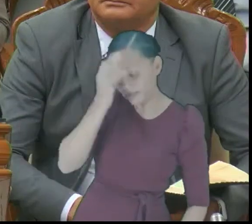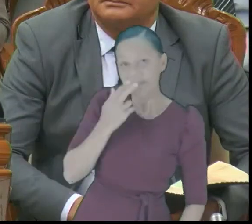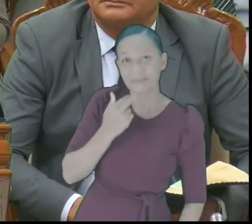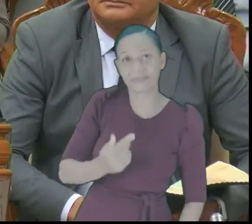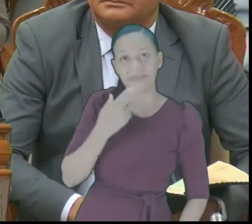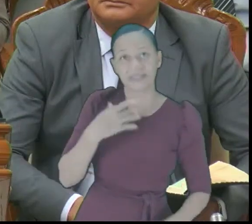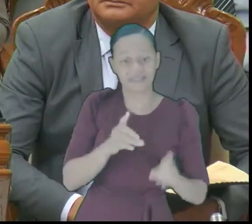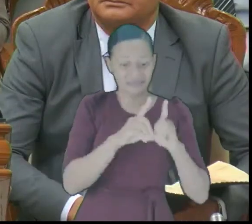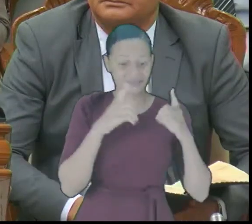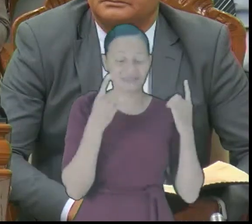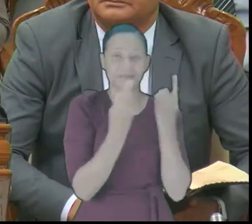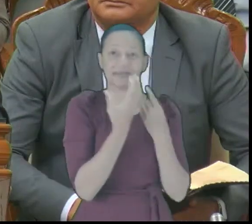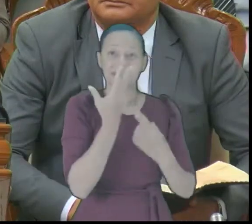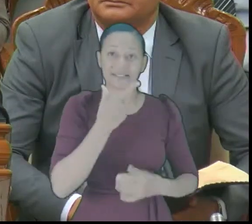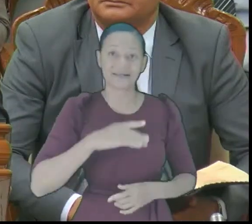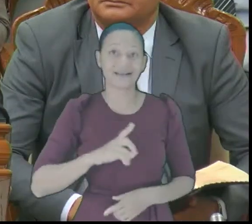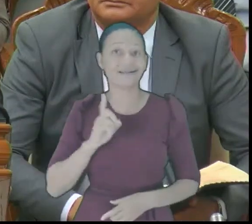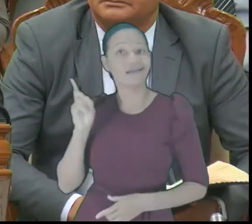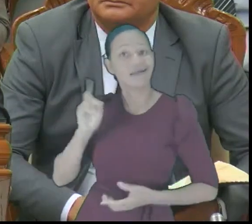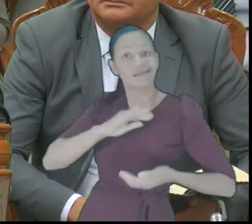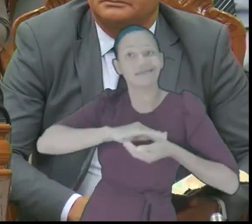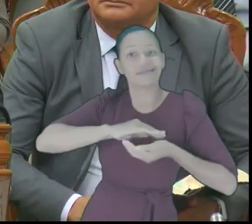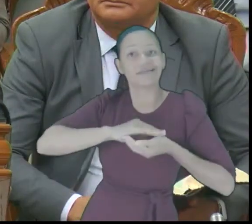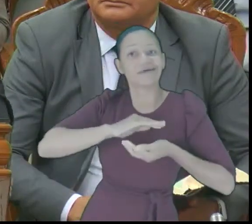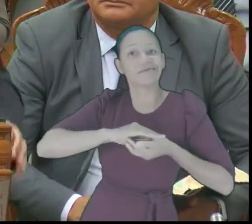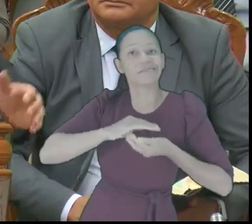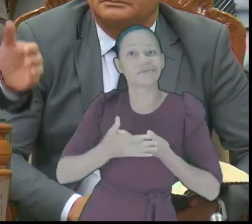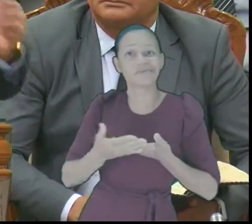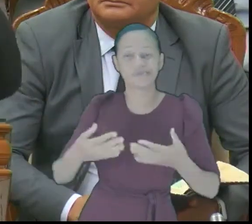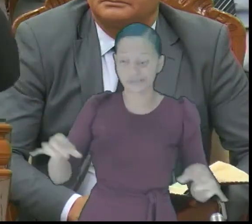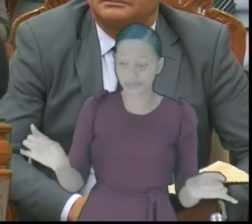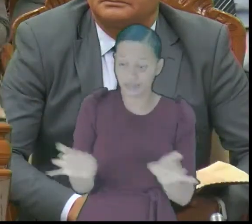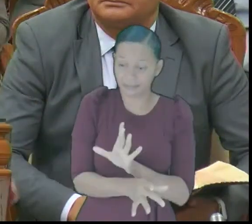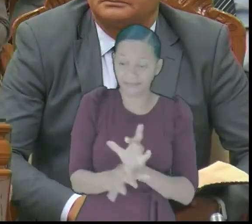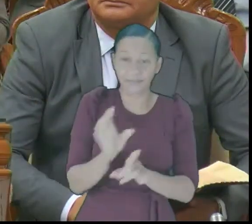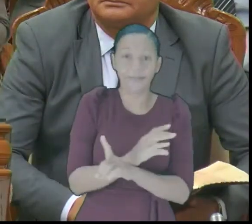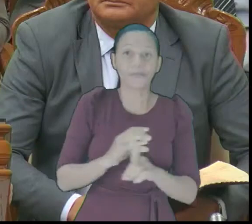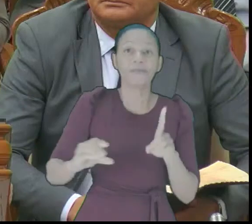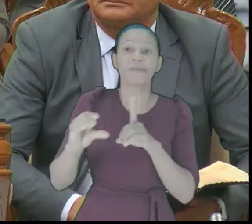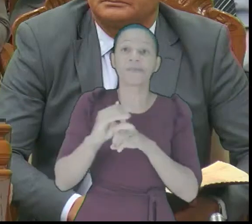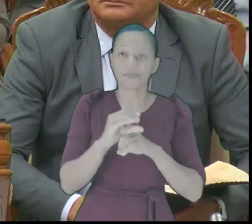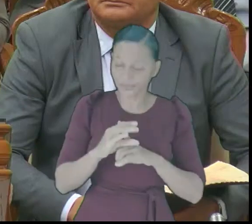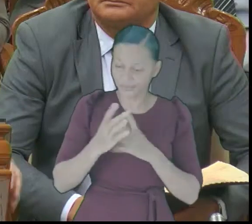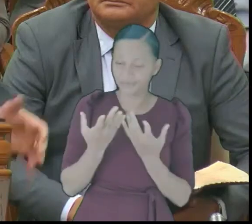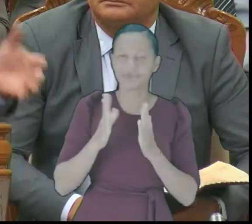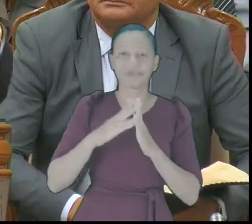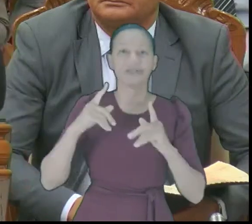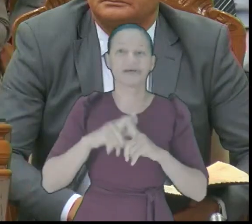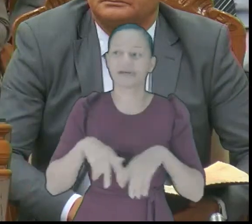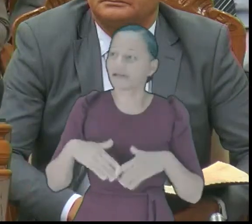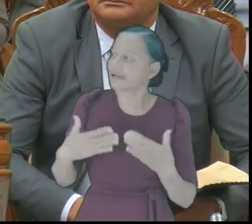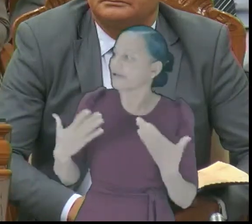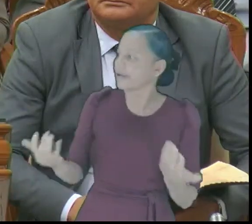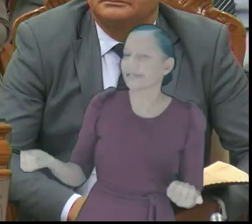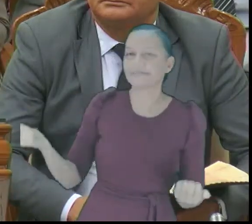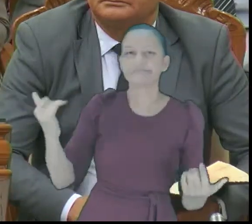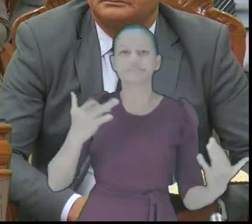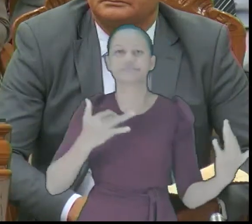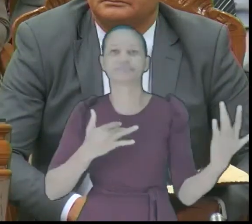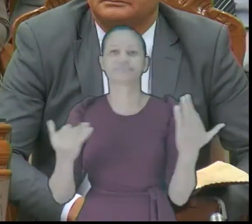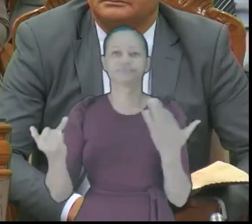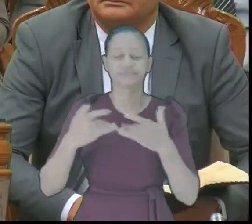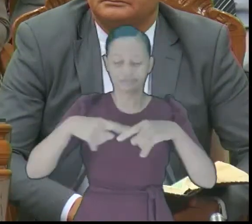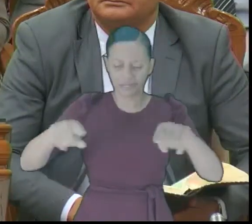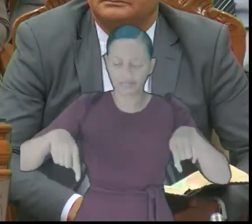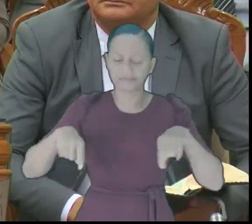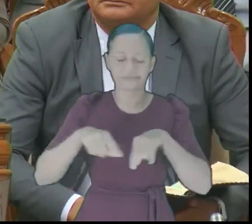no departamento infantil lá em Delmiro Gouveia. Eu terminei o culto na igreja e cadê as crianças chegarem? Porque eles ficavam num